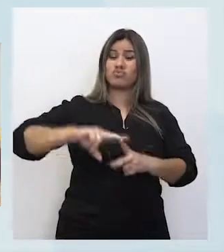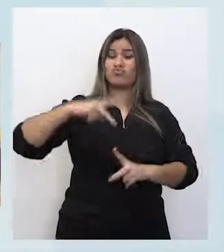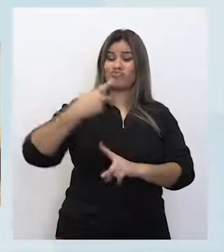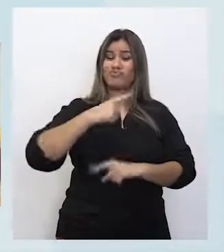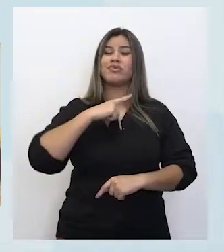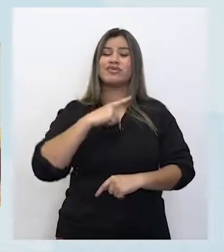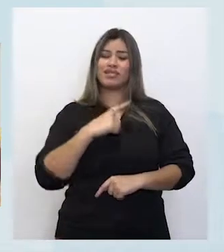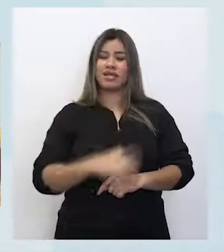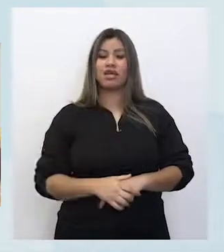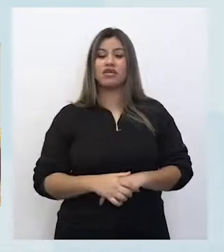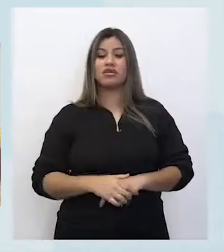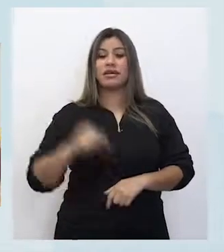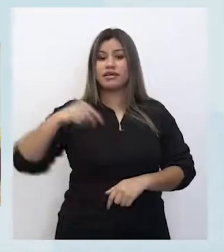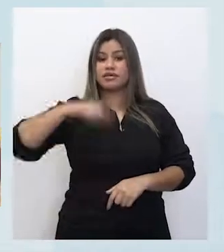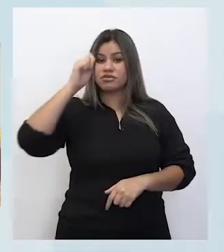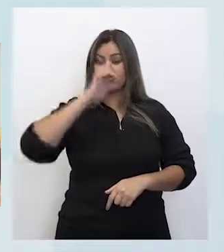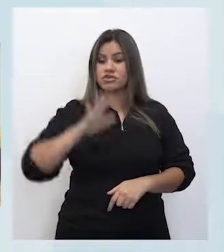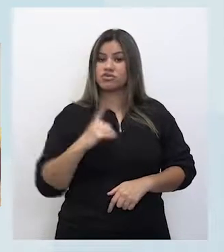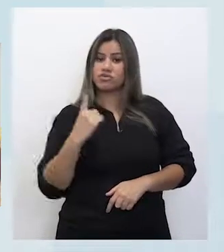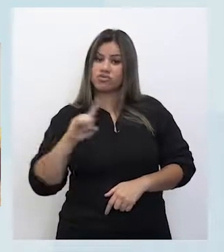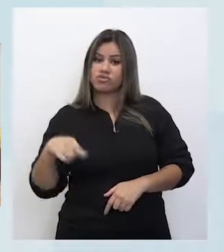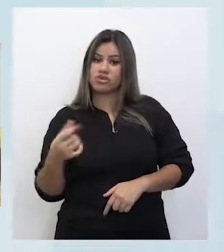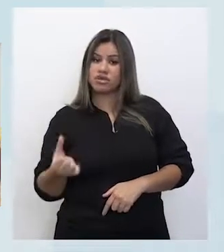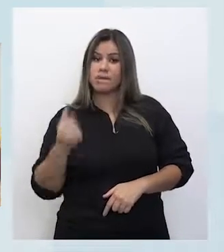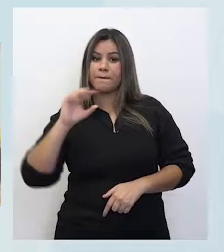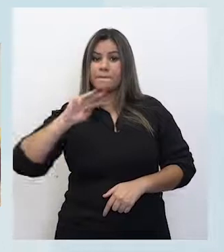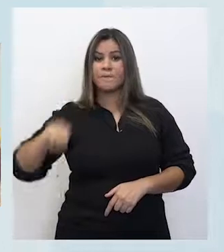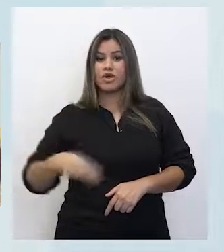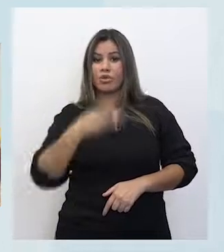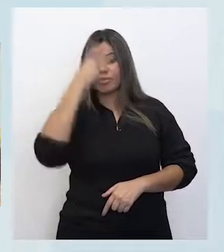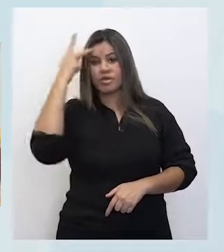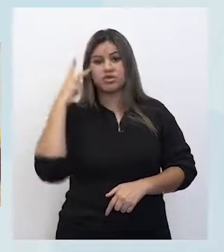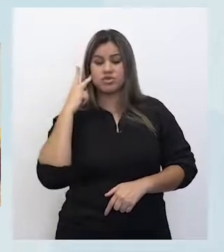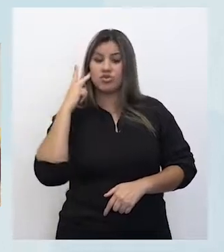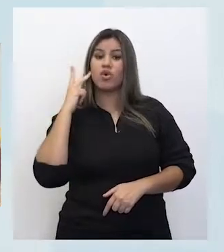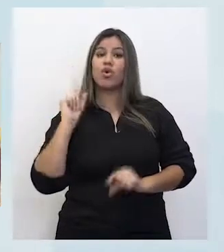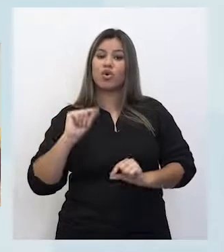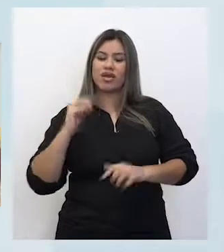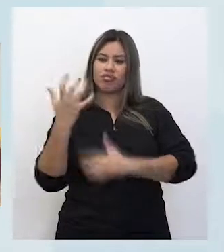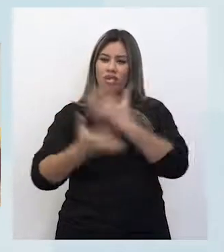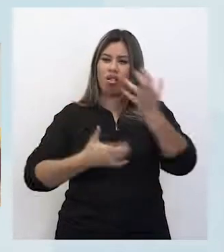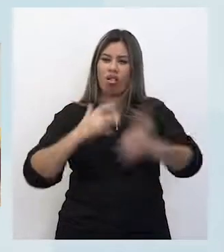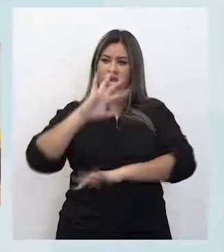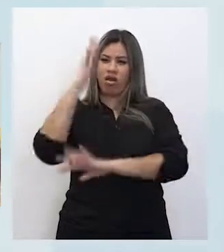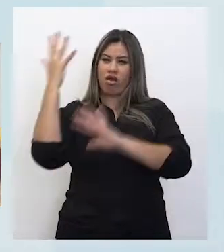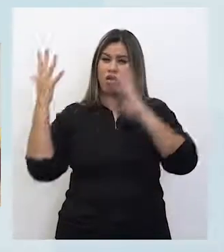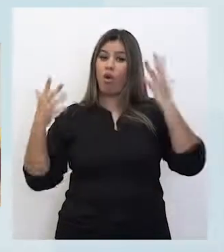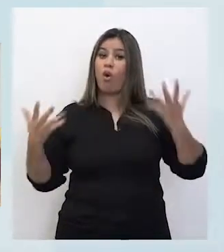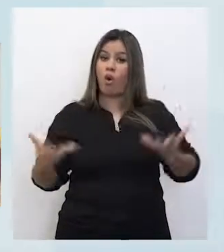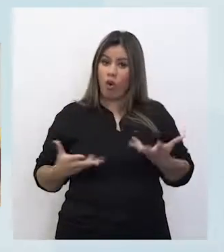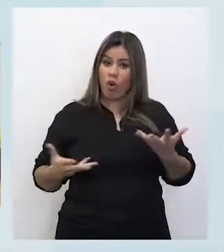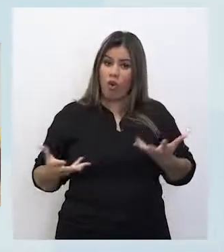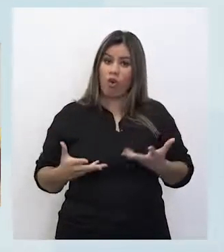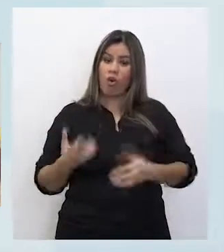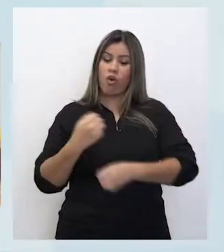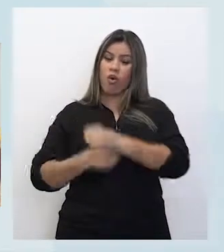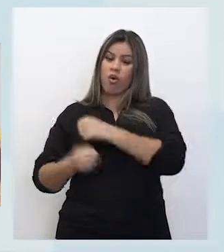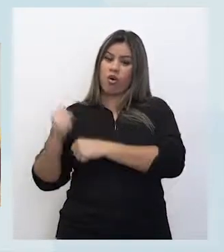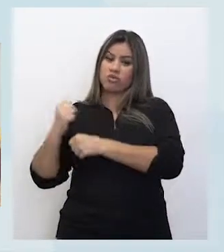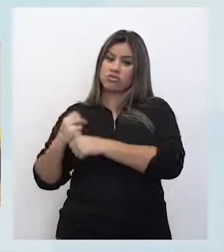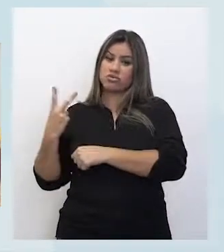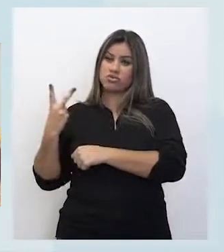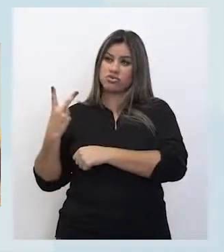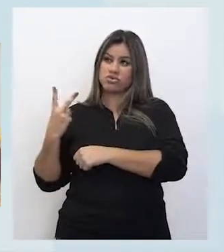Brasil, 1,6 milhão de pessoas foram expostas a incêndios florestais desde 2001